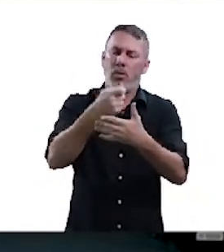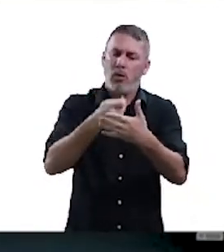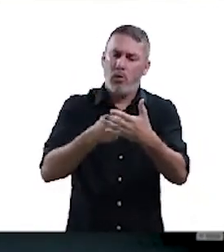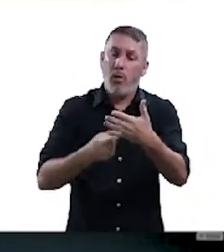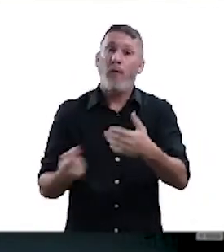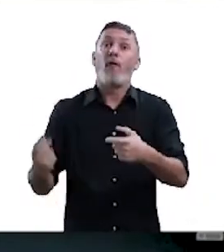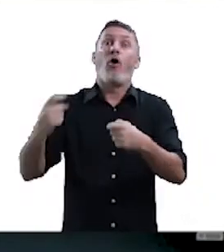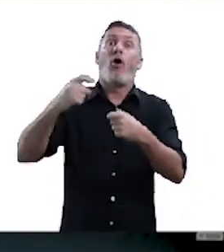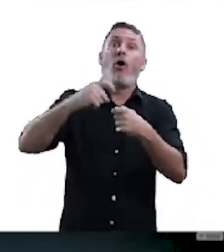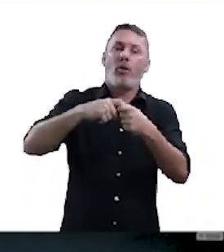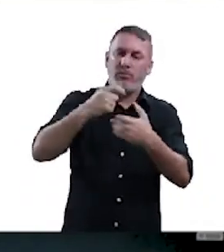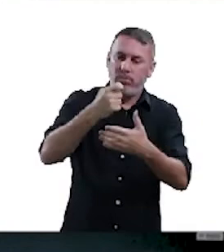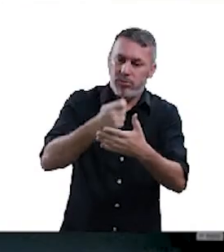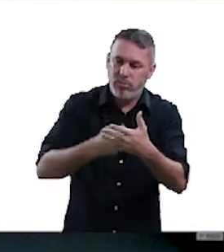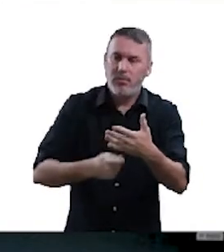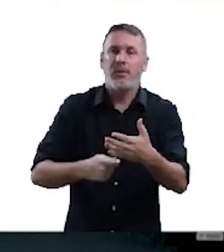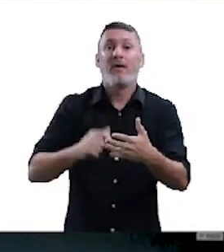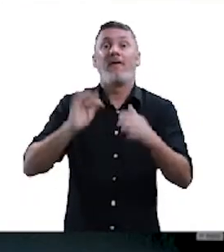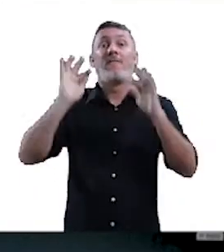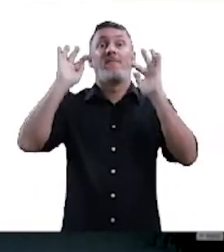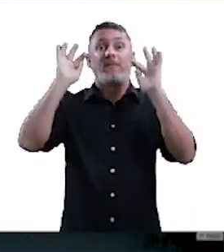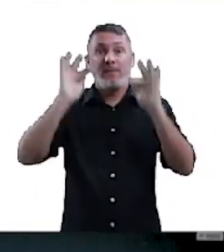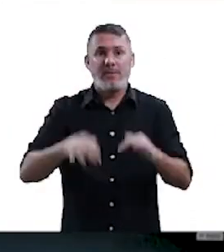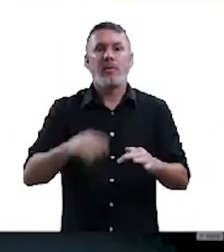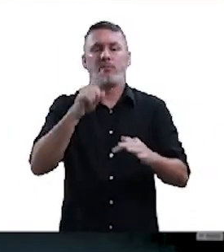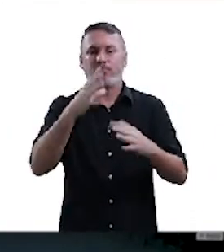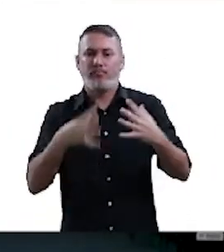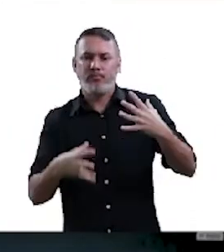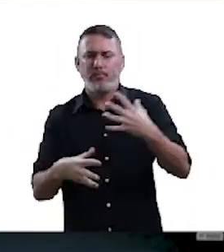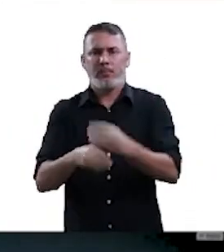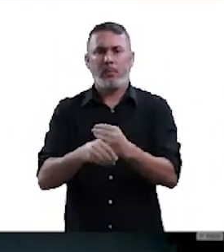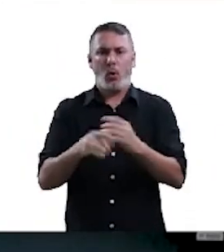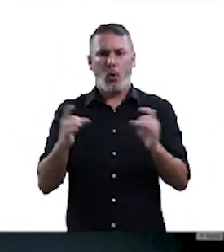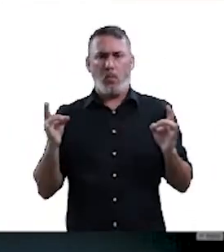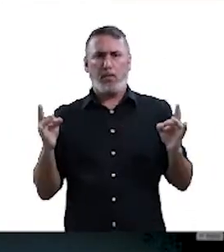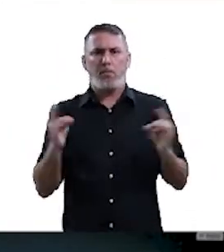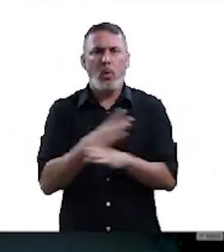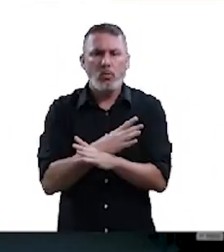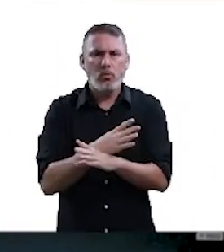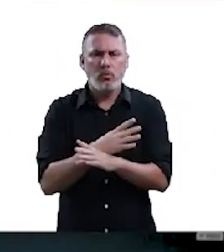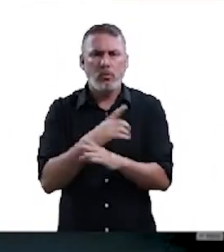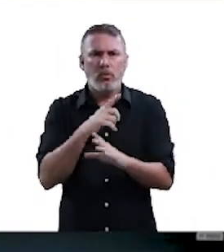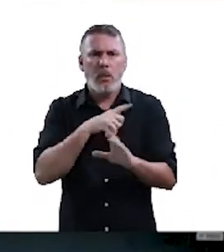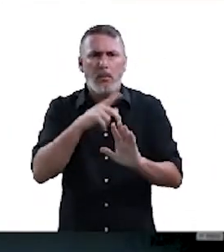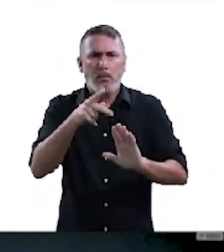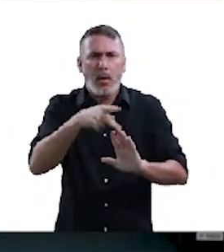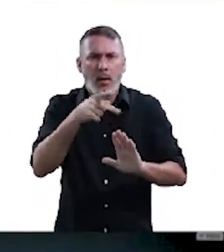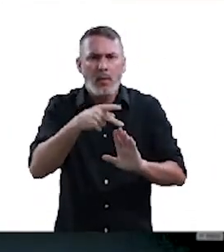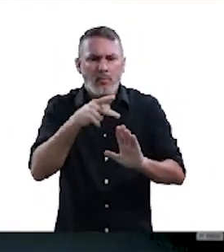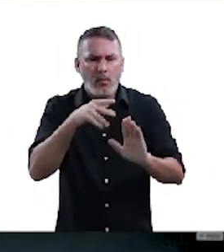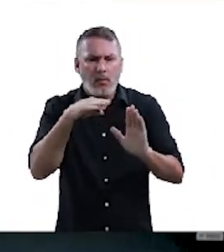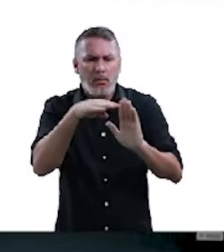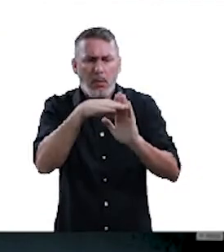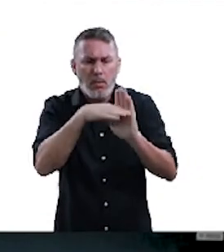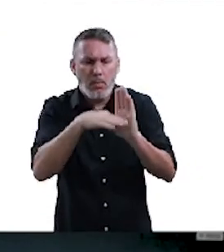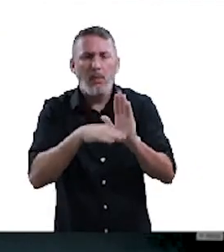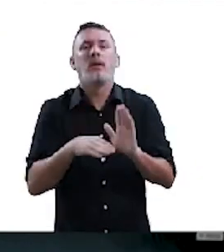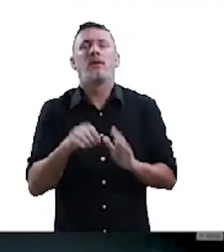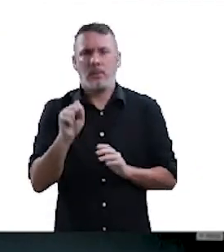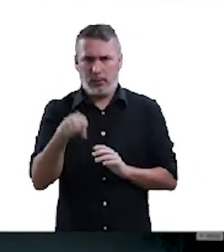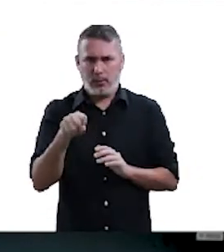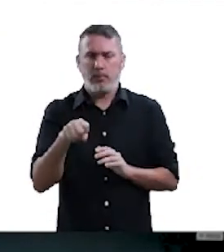e fechar o seu texto, que é a conclusão do parágrafo. Conclusão do parágrafo, sim. todos os parágrafos da sua redação, ela vai